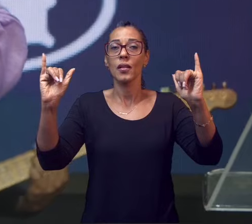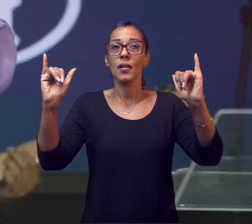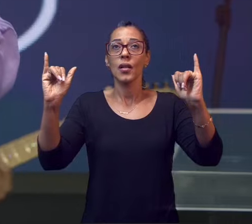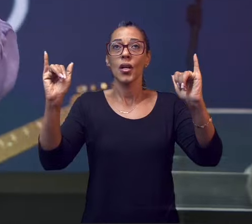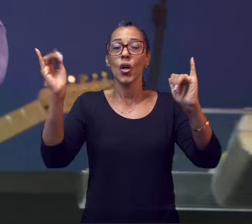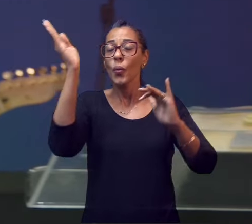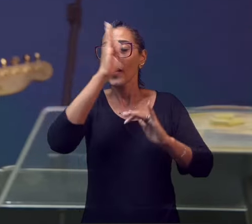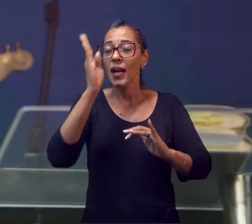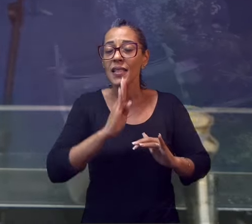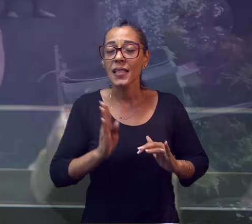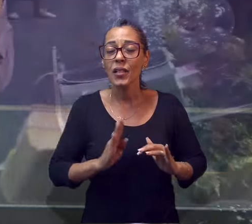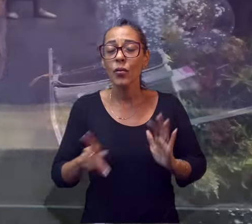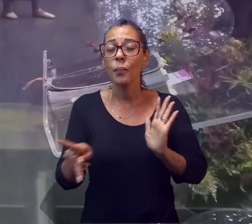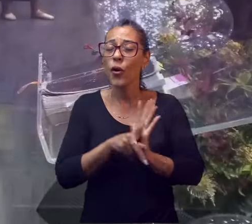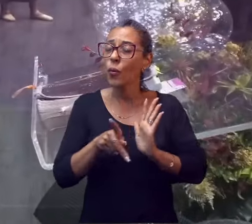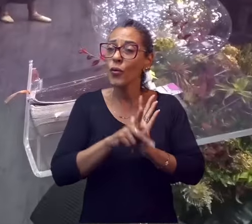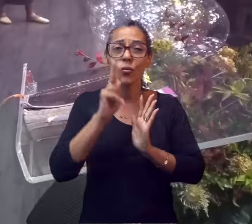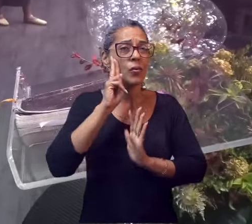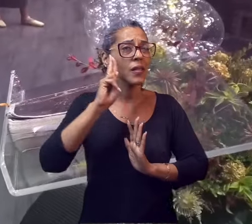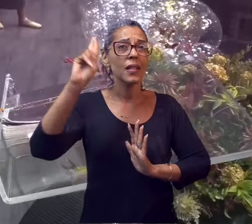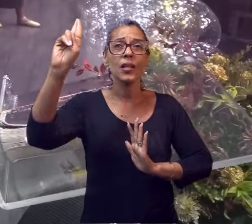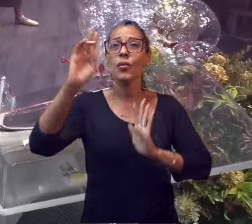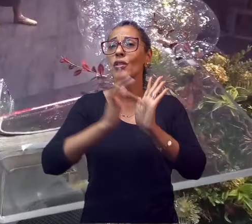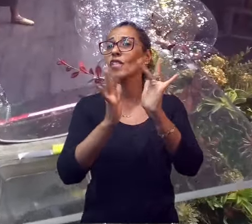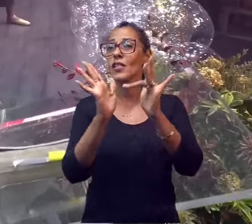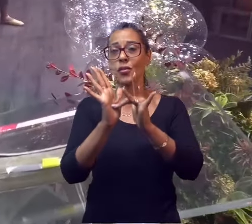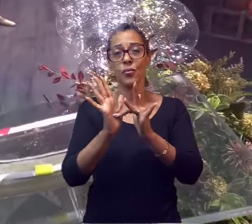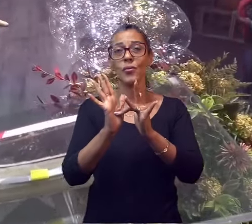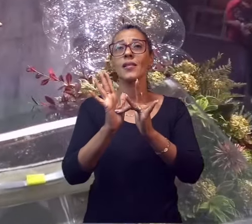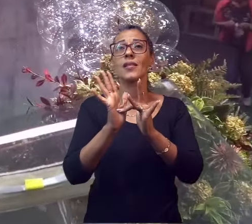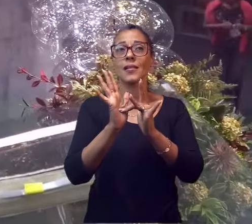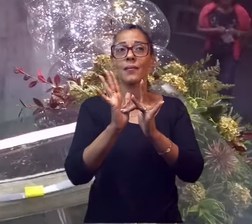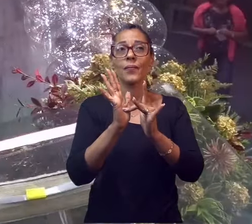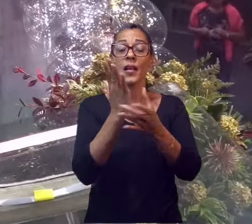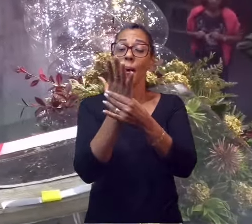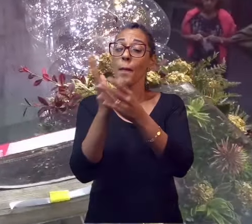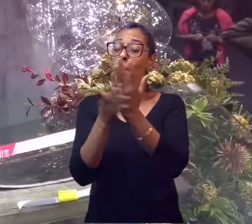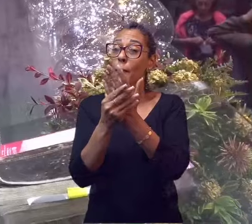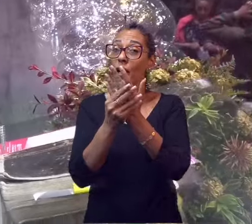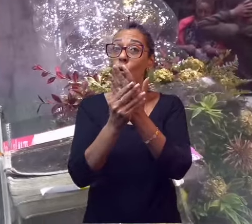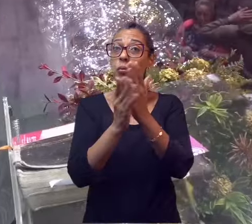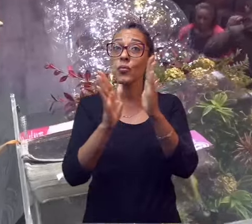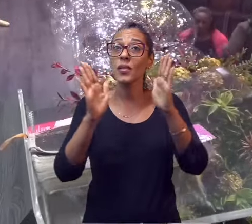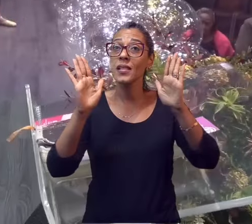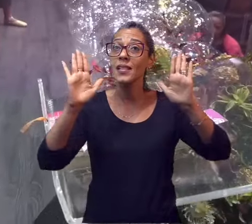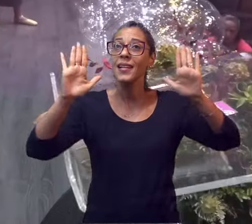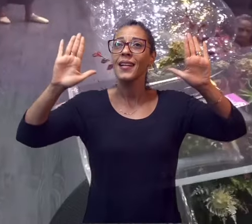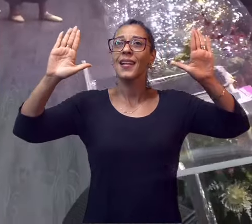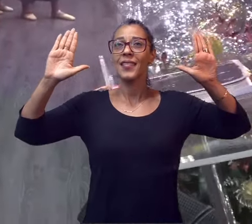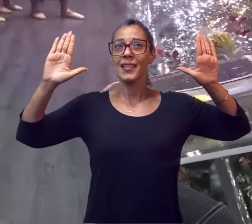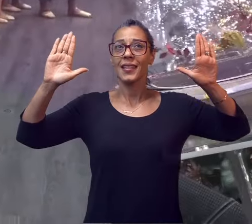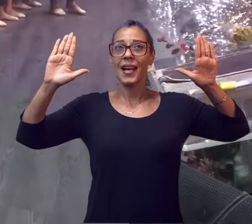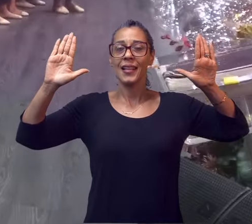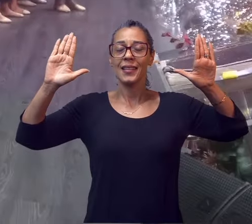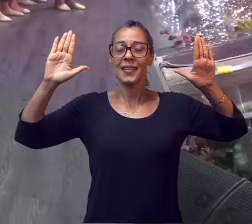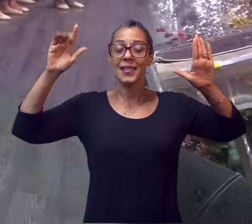Jesus mãos santas estão levantadas aqui ó Deus pedindo agora